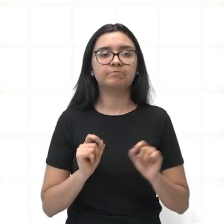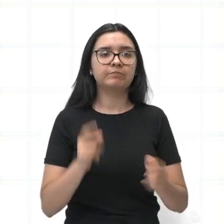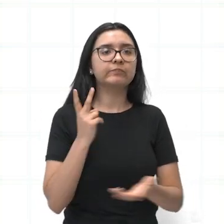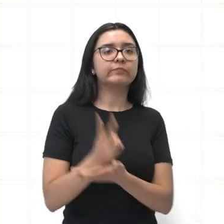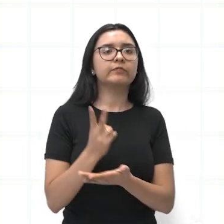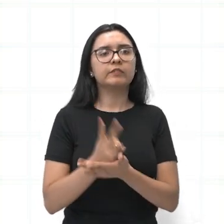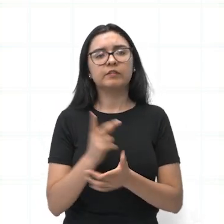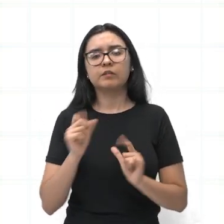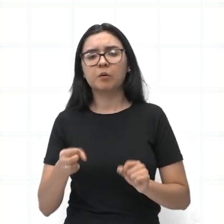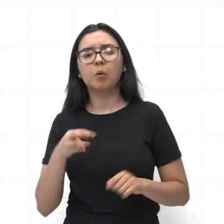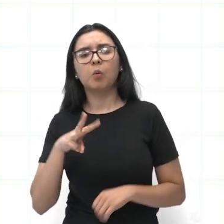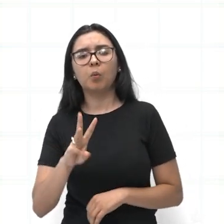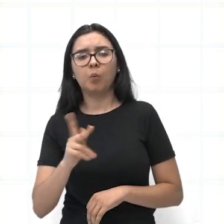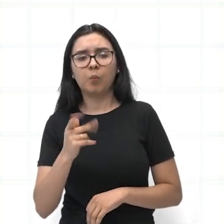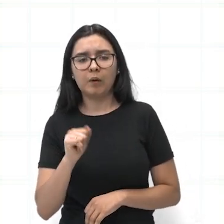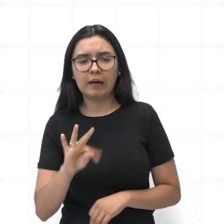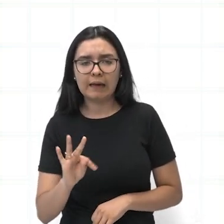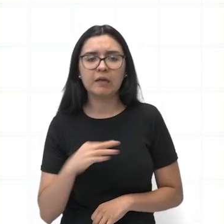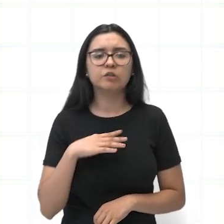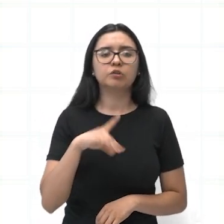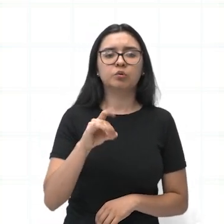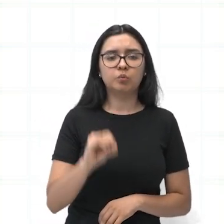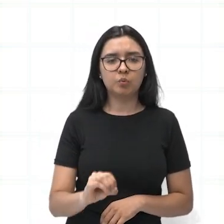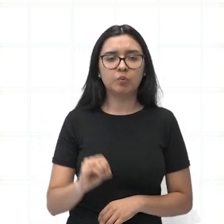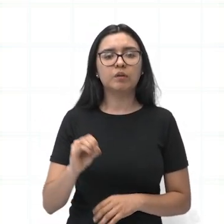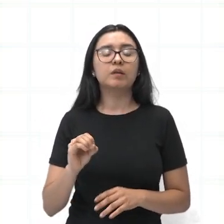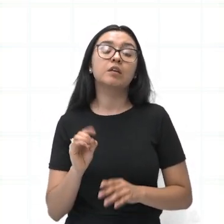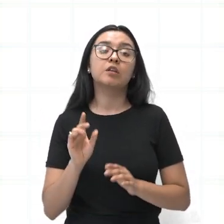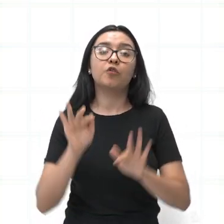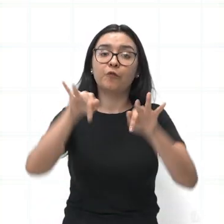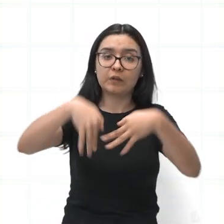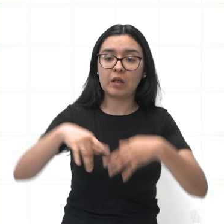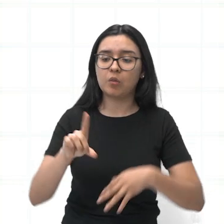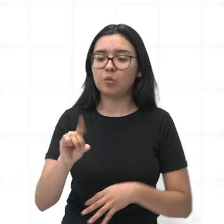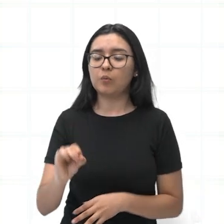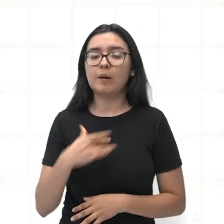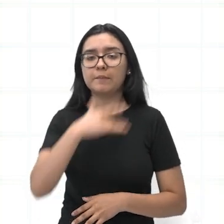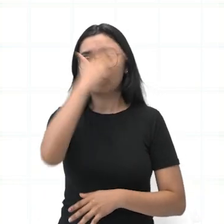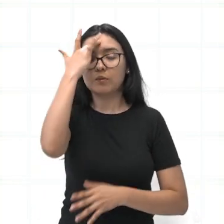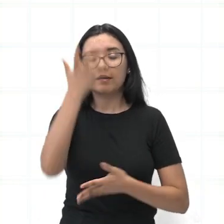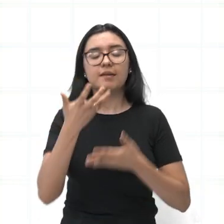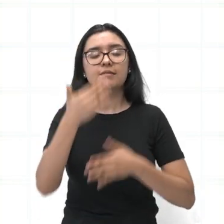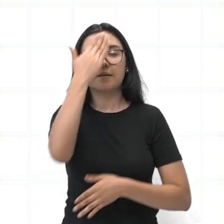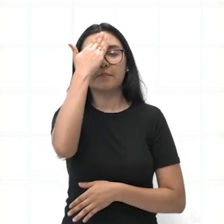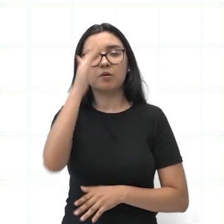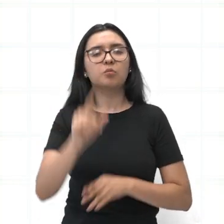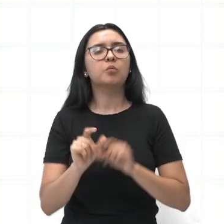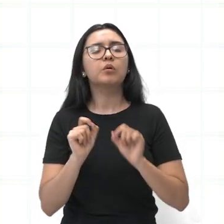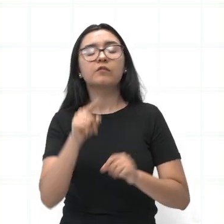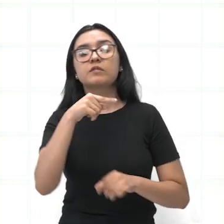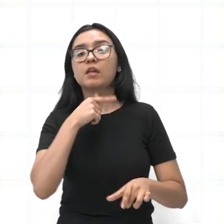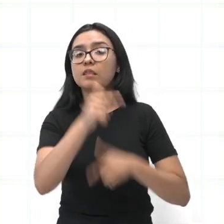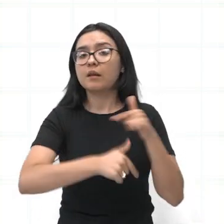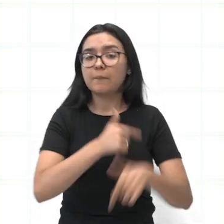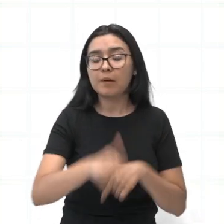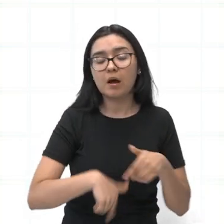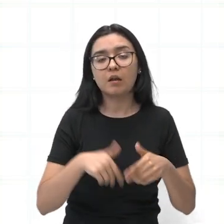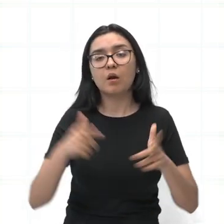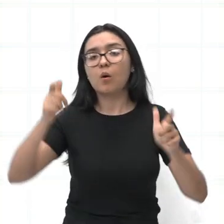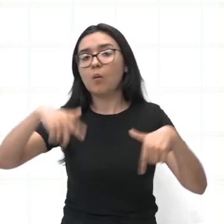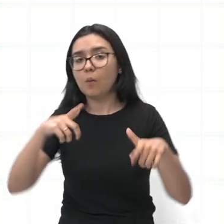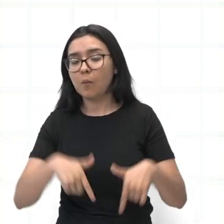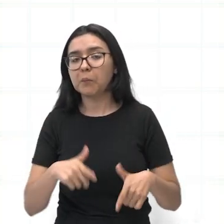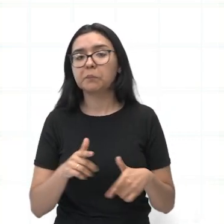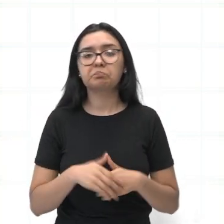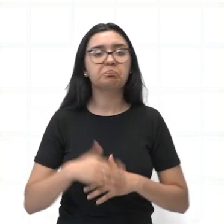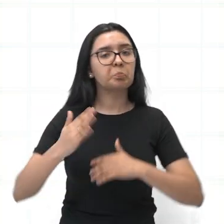ocorrer what you do e o do no final, a pessoa quer saber o que você faz, em que você trabalha, qual é a sua ocupação. Então, é